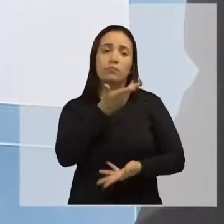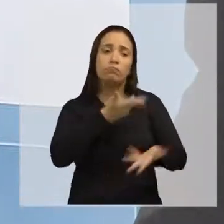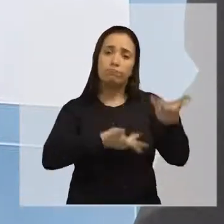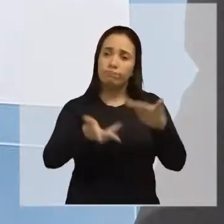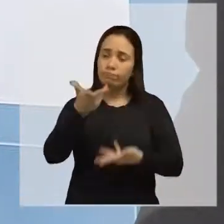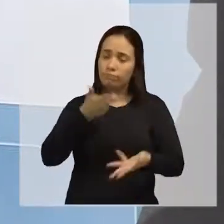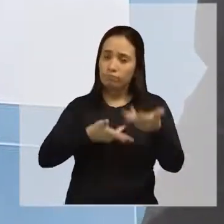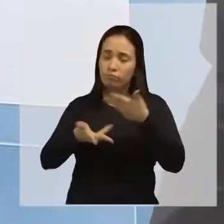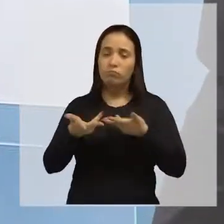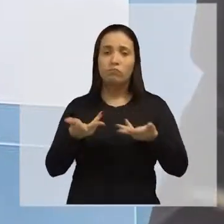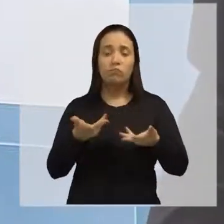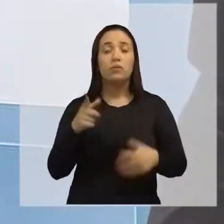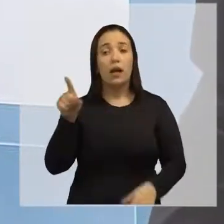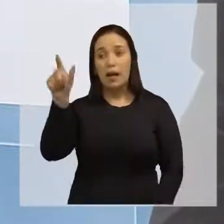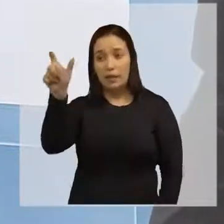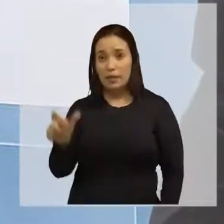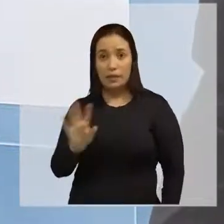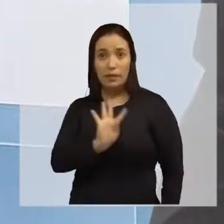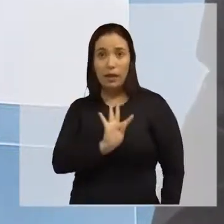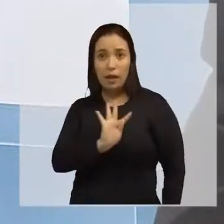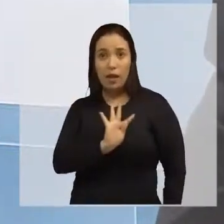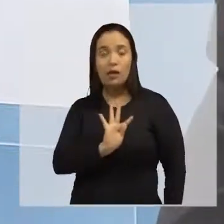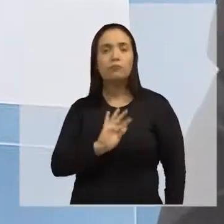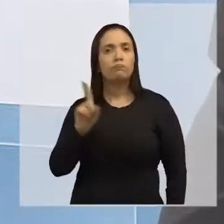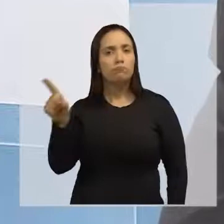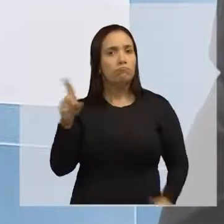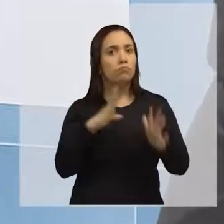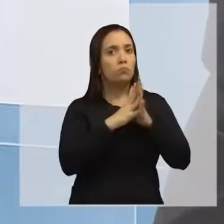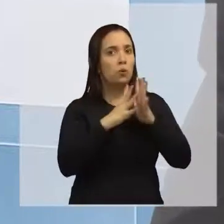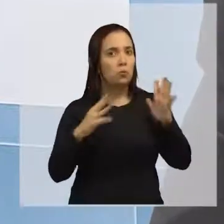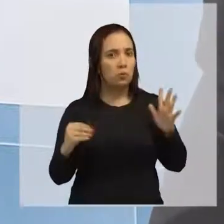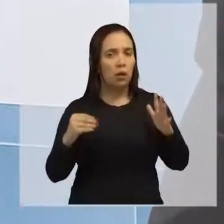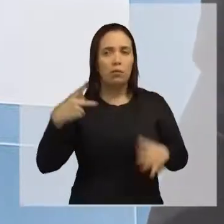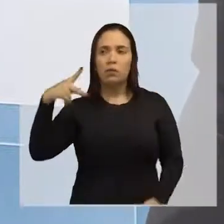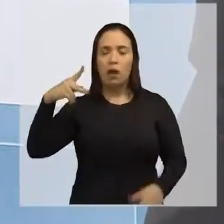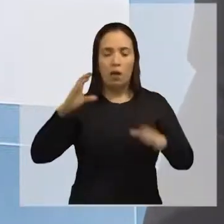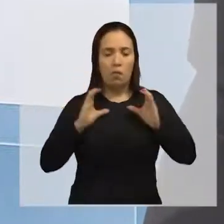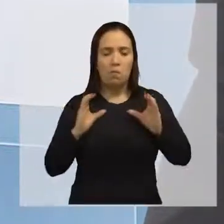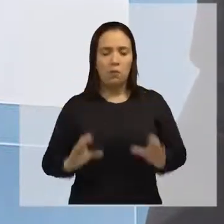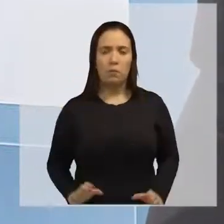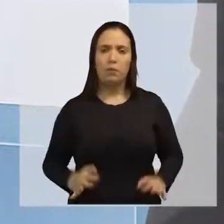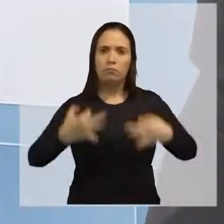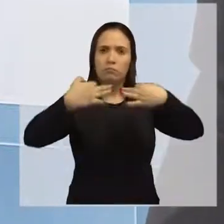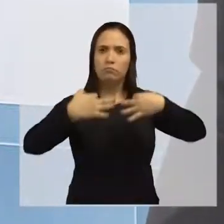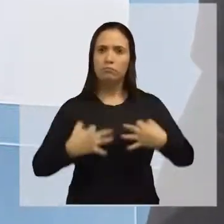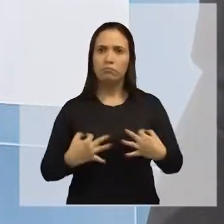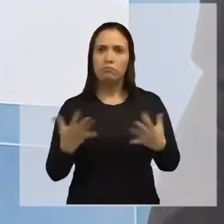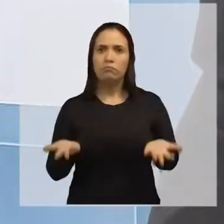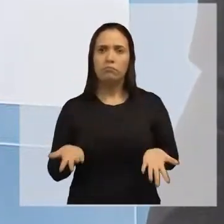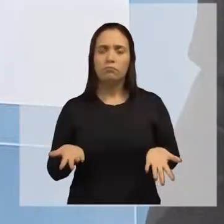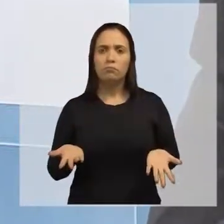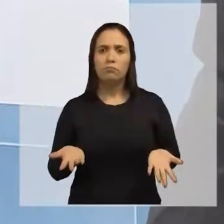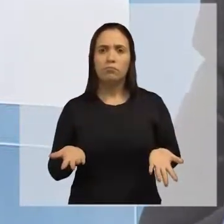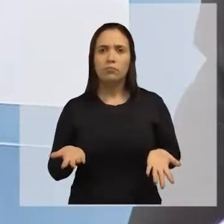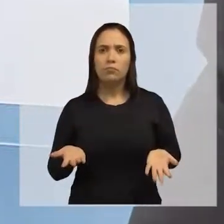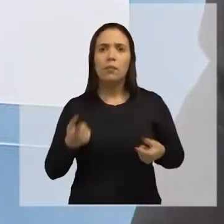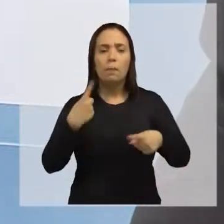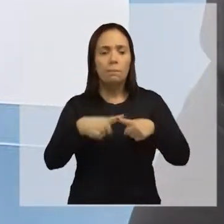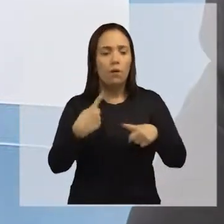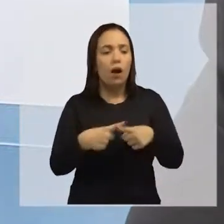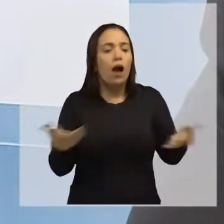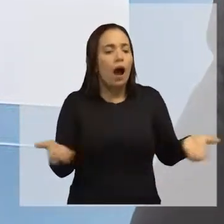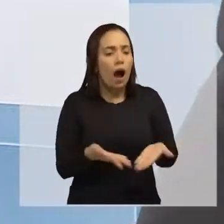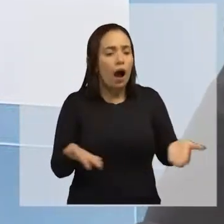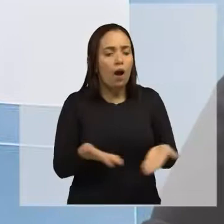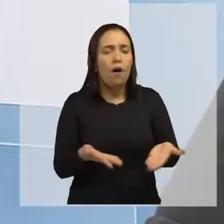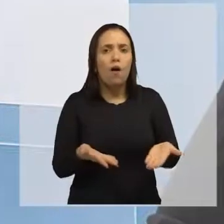né? E nós temos um treinador que é um exemplo de dignidade. Mas por que aqui nós temos tudo isso agora pronto?